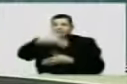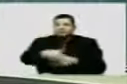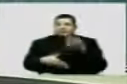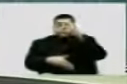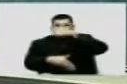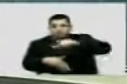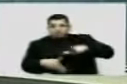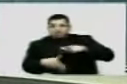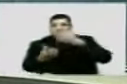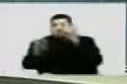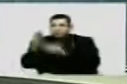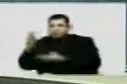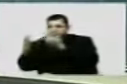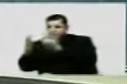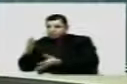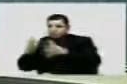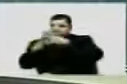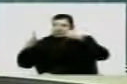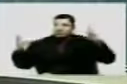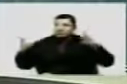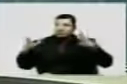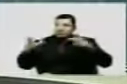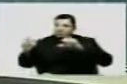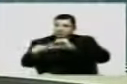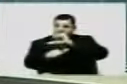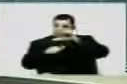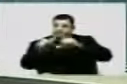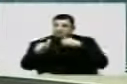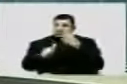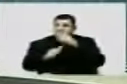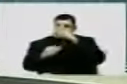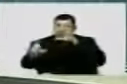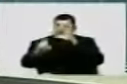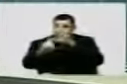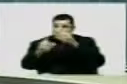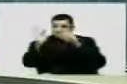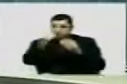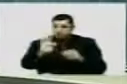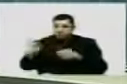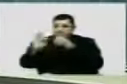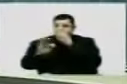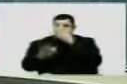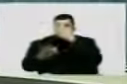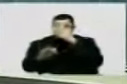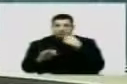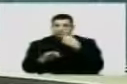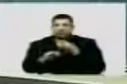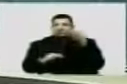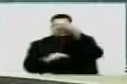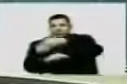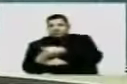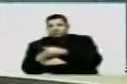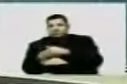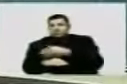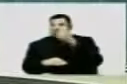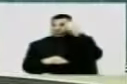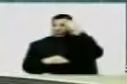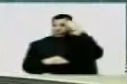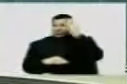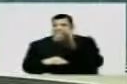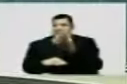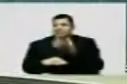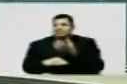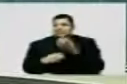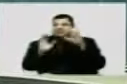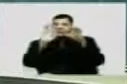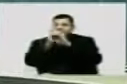voltamos a uma deformação e uma atrofia do nosso pacto federativo. Nós voltamos à lógica